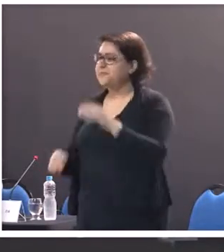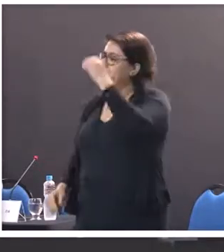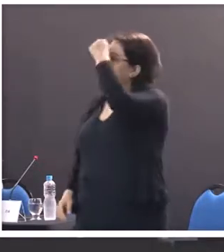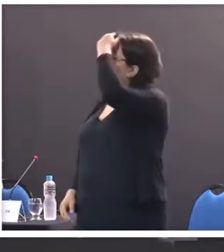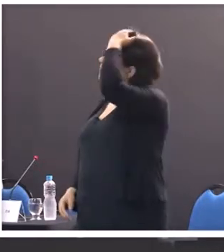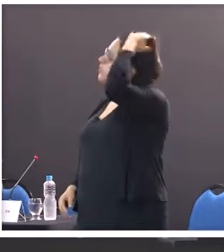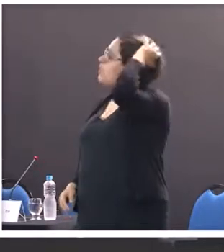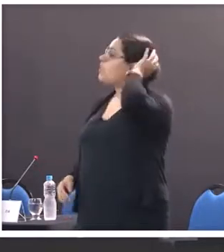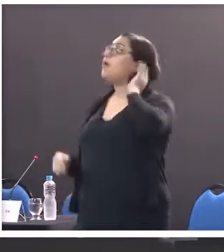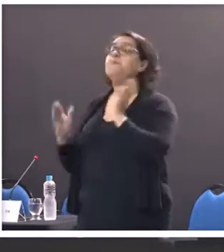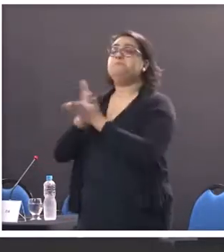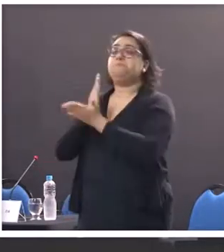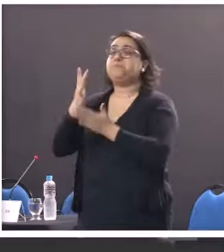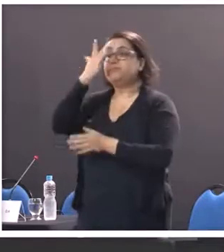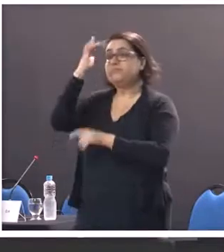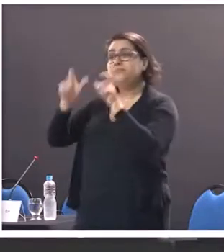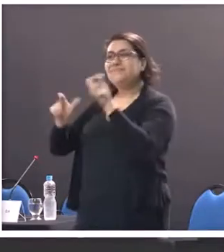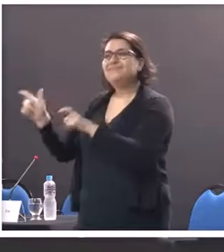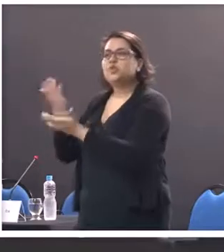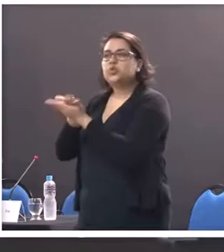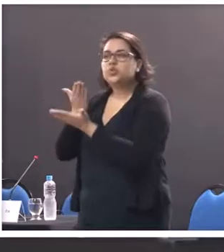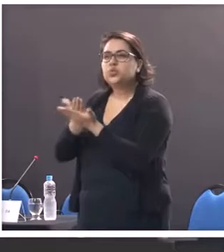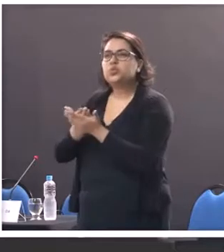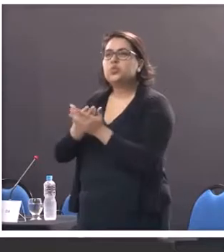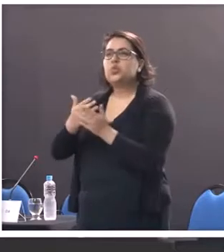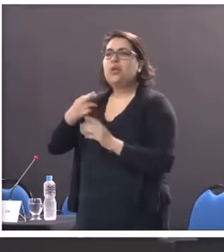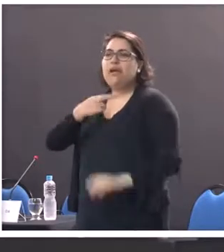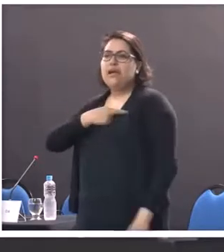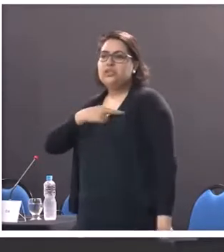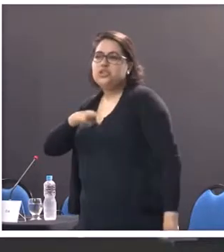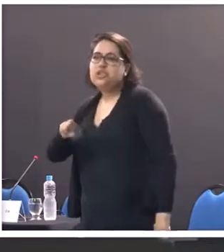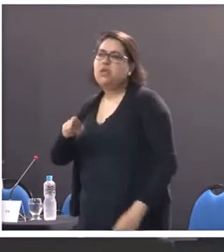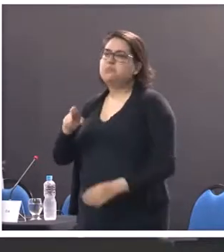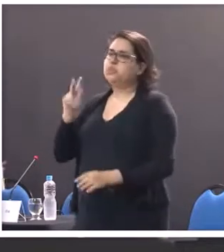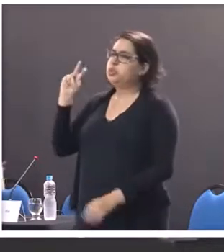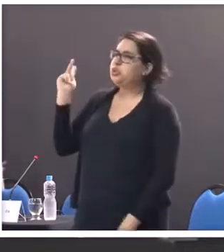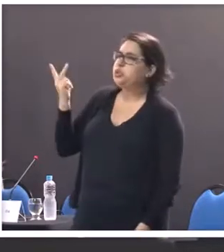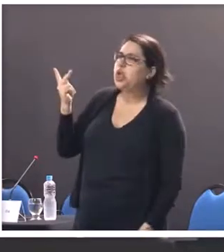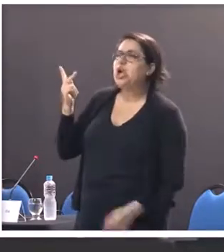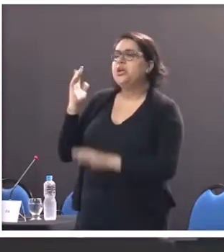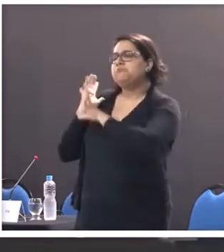Muitos estudos, né, religiosos ou não, históricos,